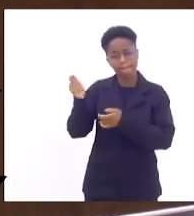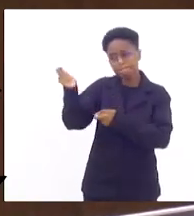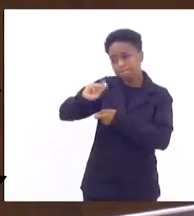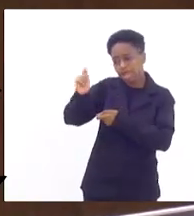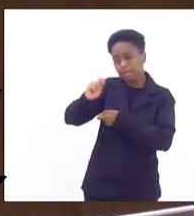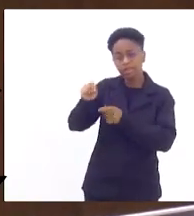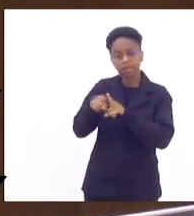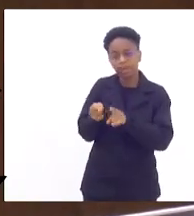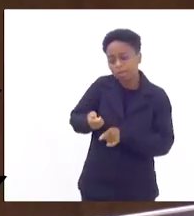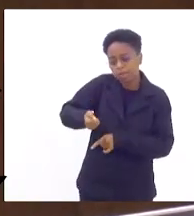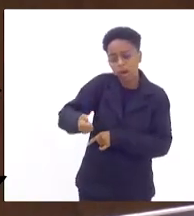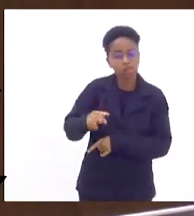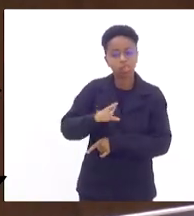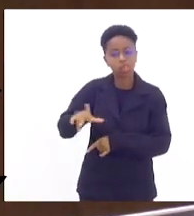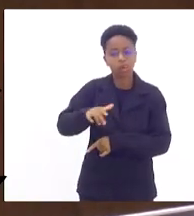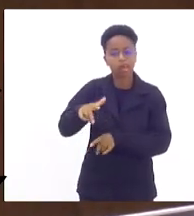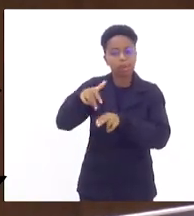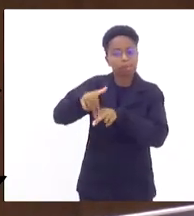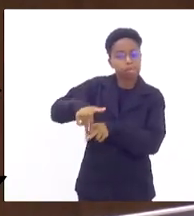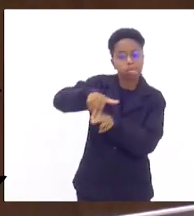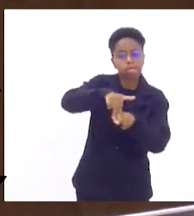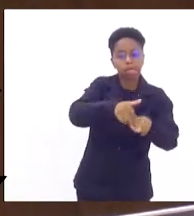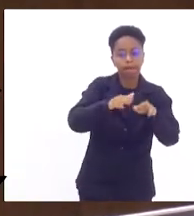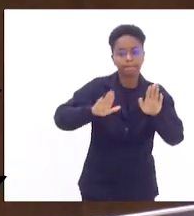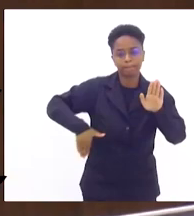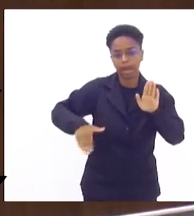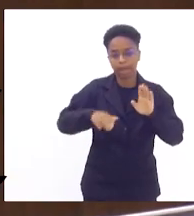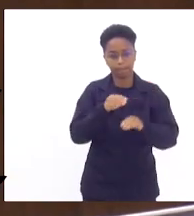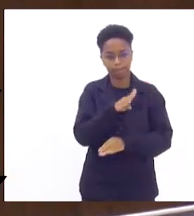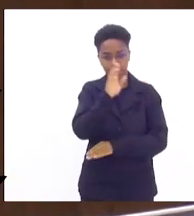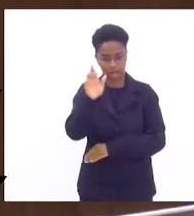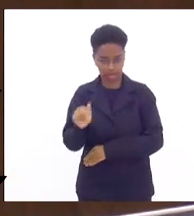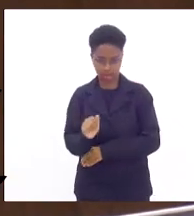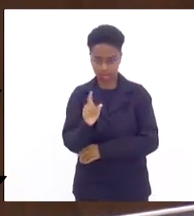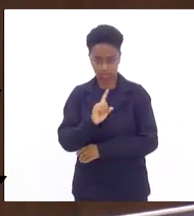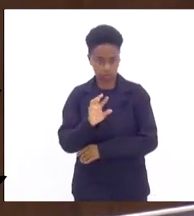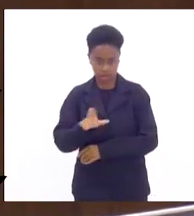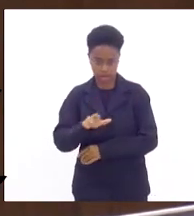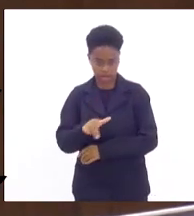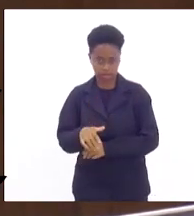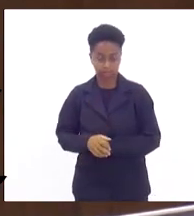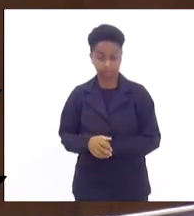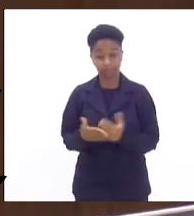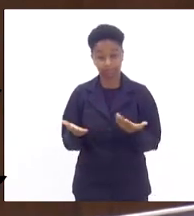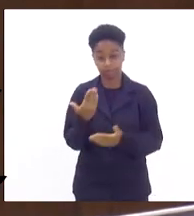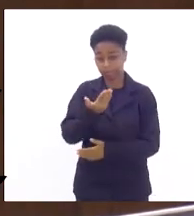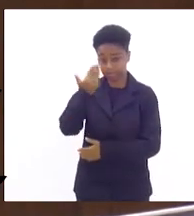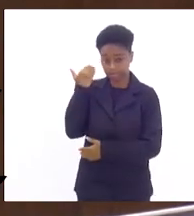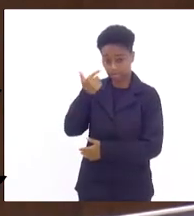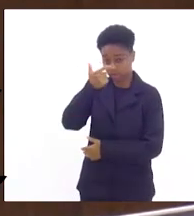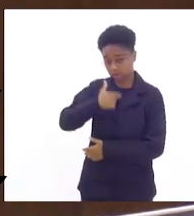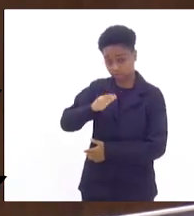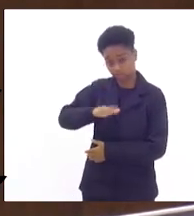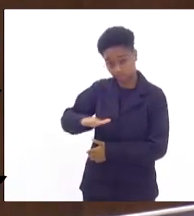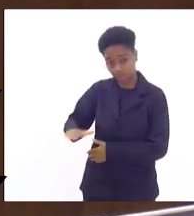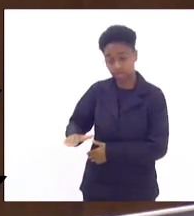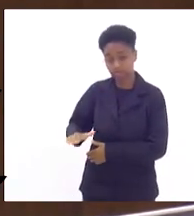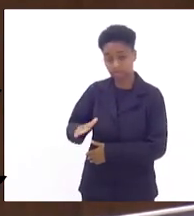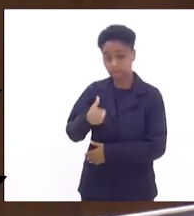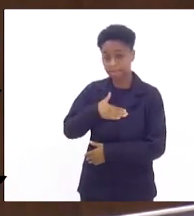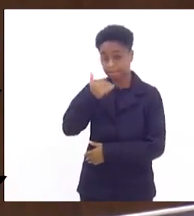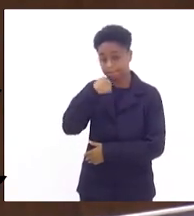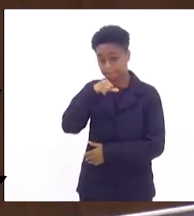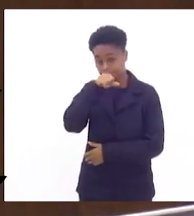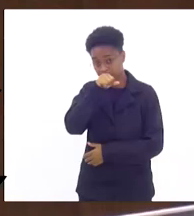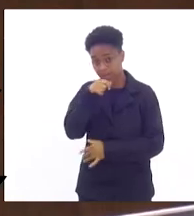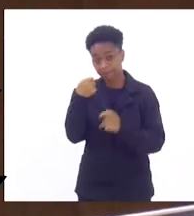gude, não foi surfando na Praia da Barra. E, quando eu era criança, a minha mãe tinha